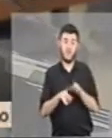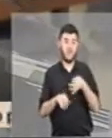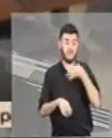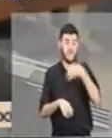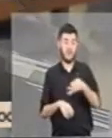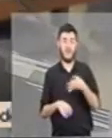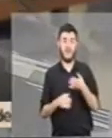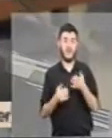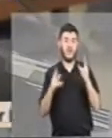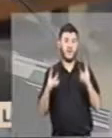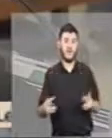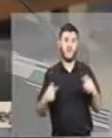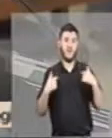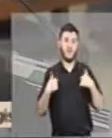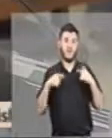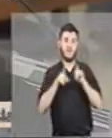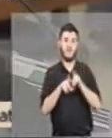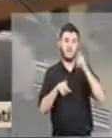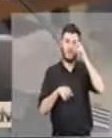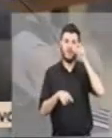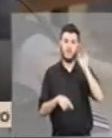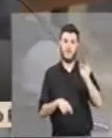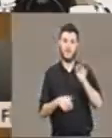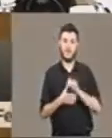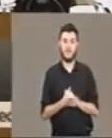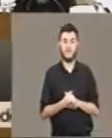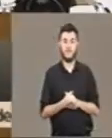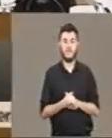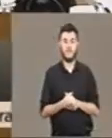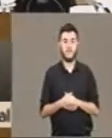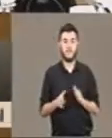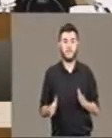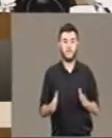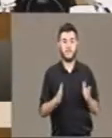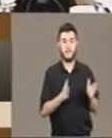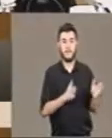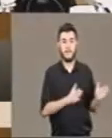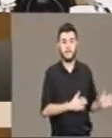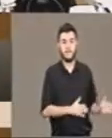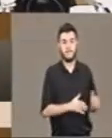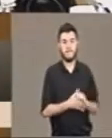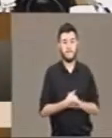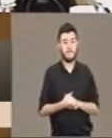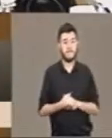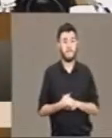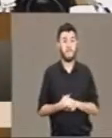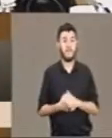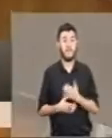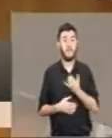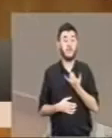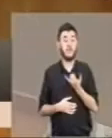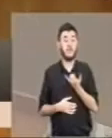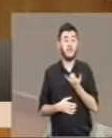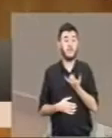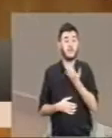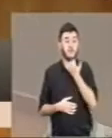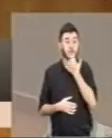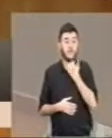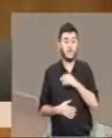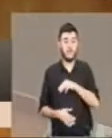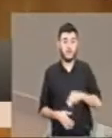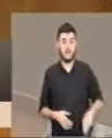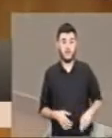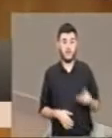Se me fizesse essa gentileza, olha, ministro Alexandre. Só antes disso, ministro Roberto, Vossa Excelência disse ministro que Alexandre de